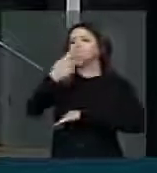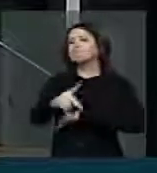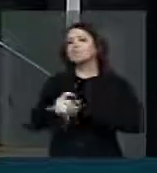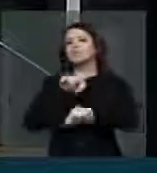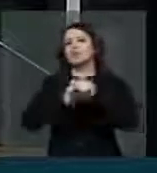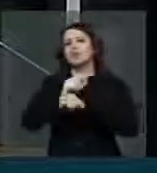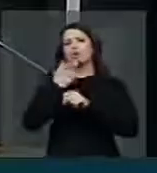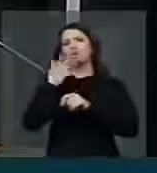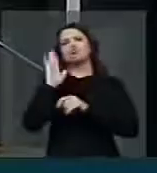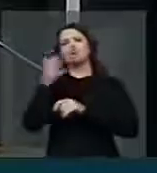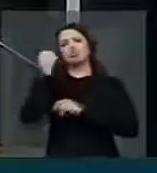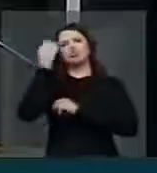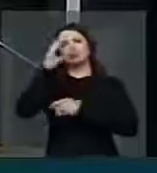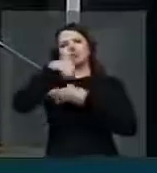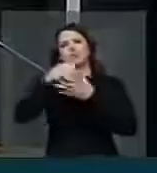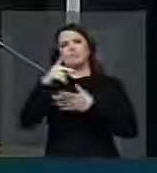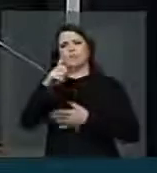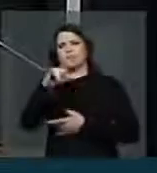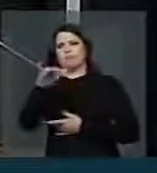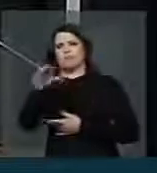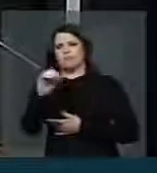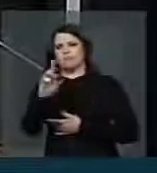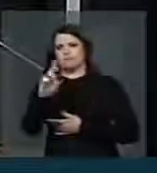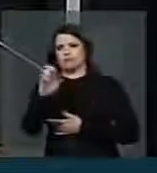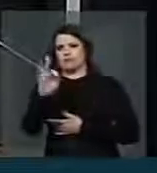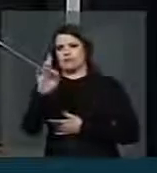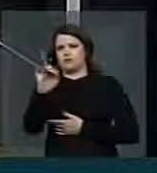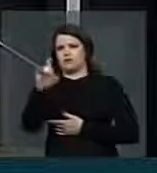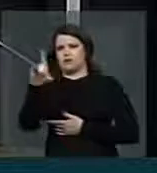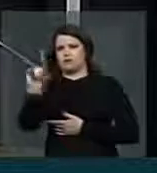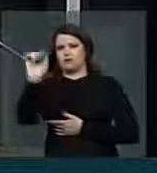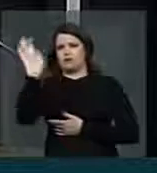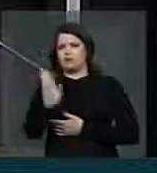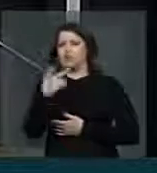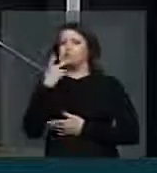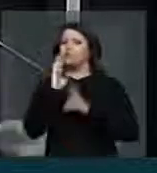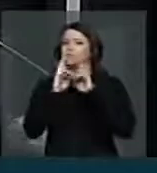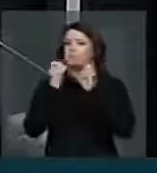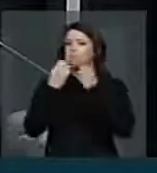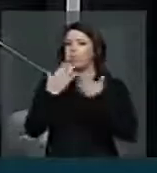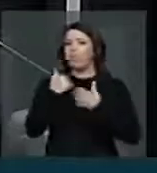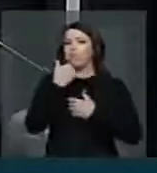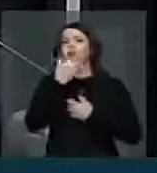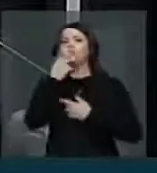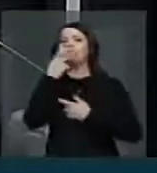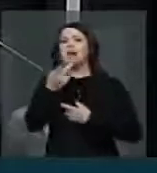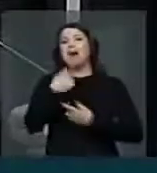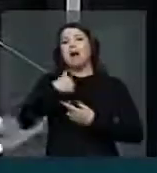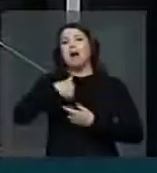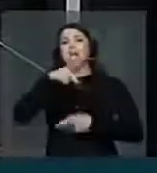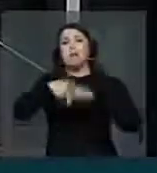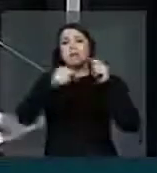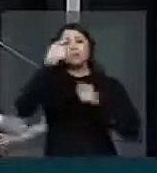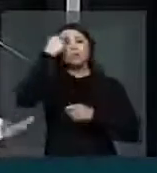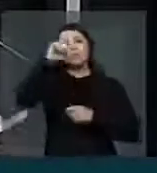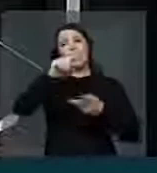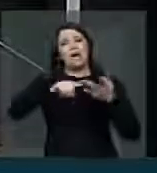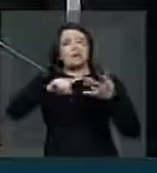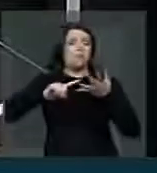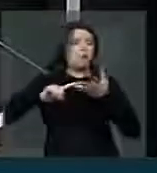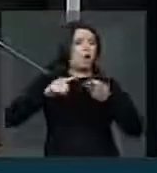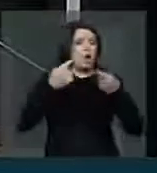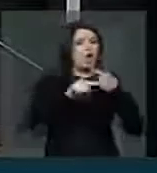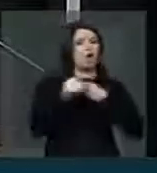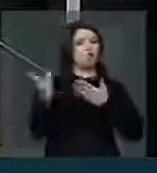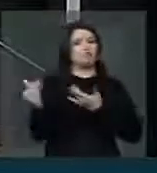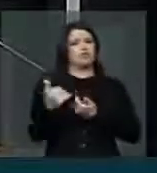Já tivemos experiência de plebiscito e referendo no Brasil com bons resultados. Não adianta alegar, isso é uma agressão à